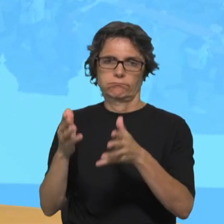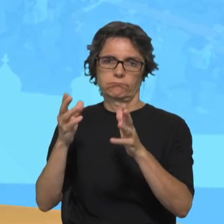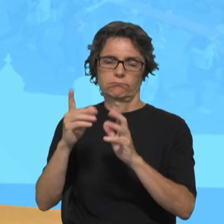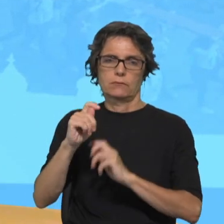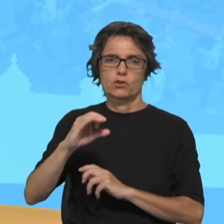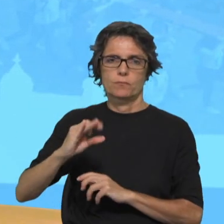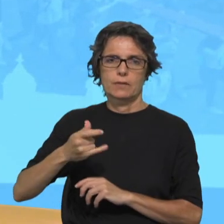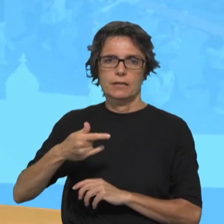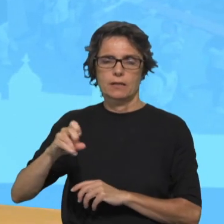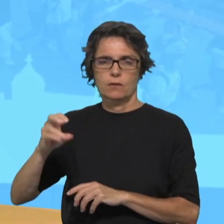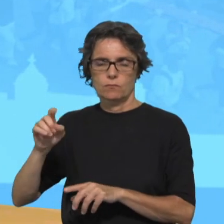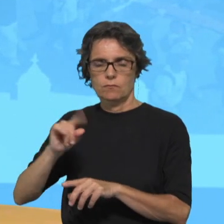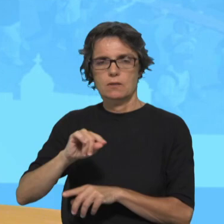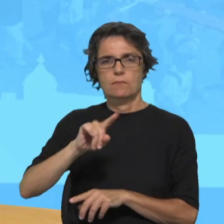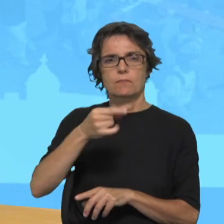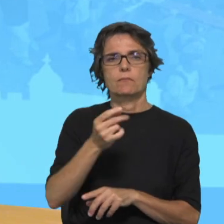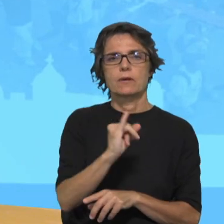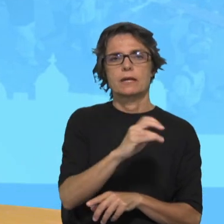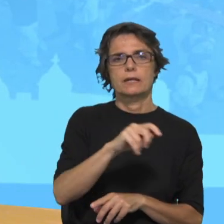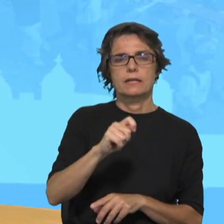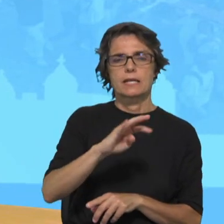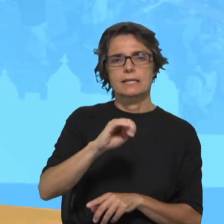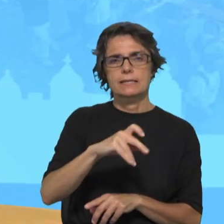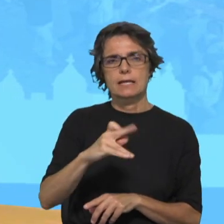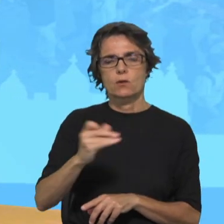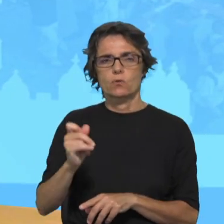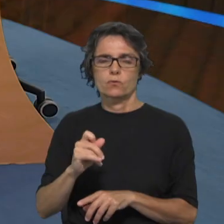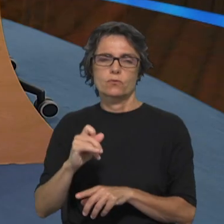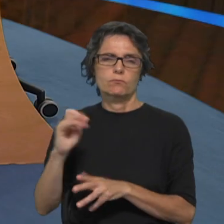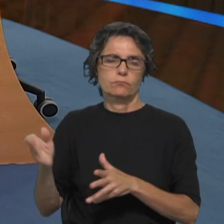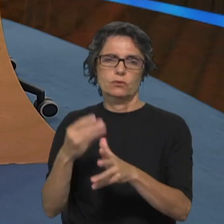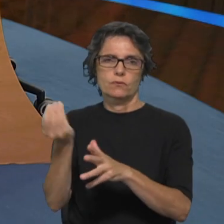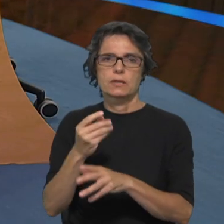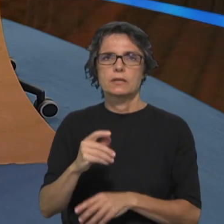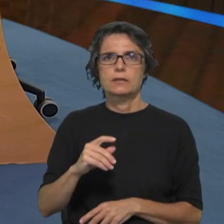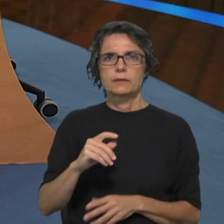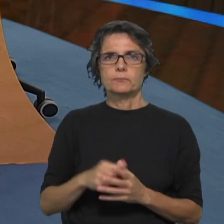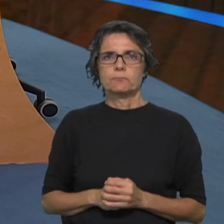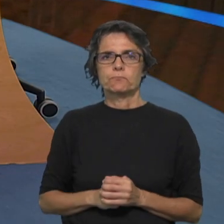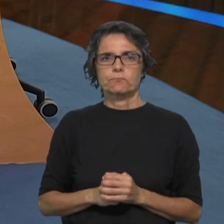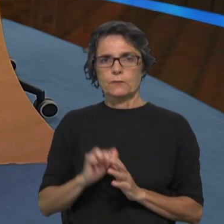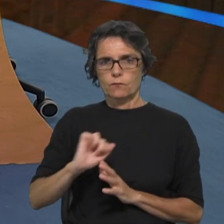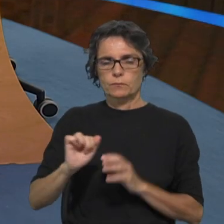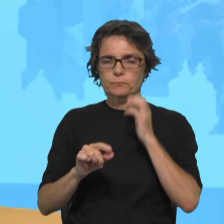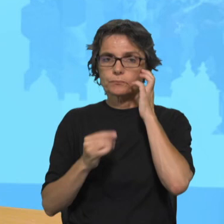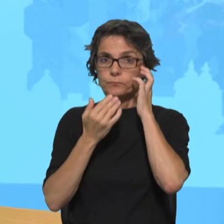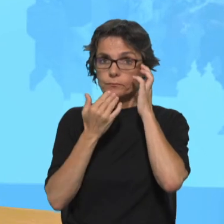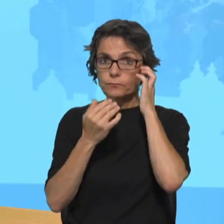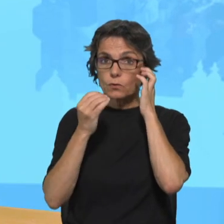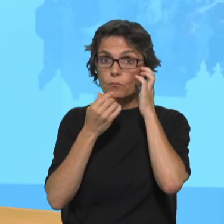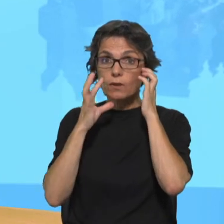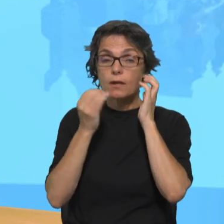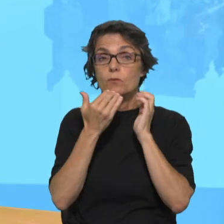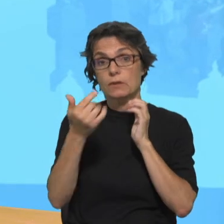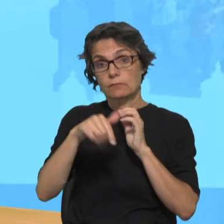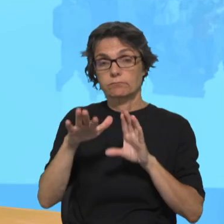também Inês Santos, da Pastoral Juvenil Espiritana. Boa tarde, obrigado por estarem aqui no nosso programa. Há quem por